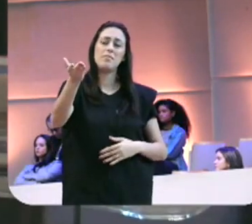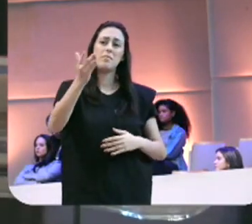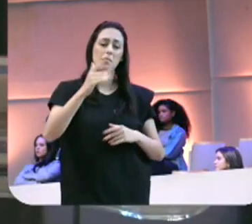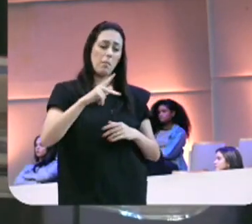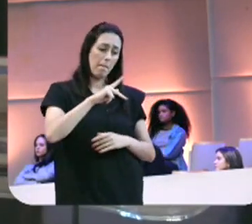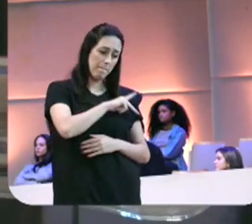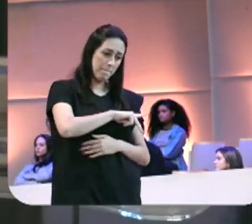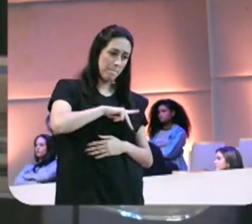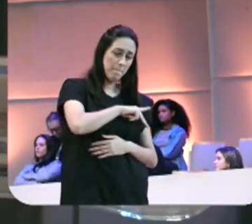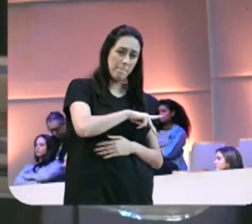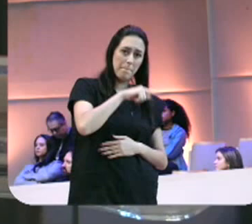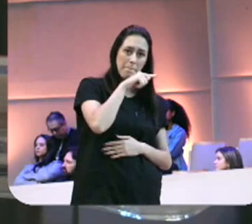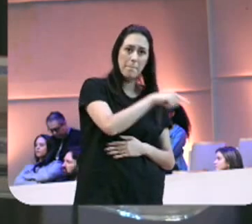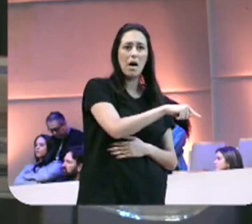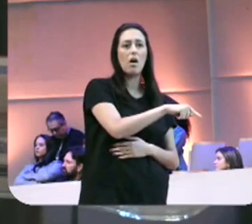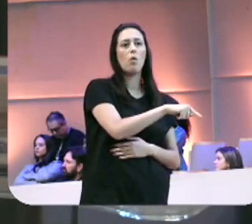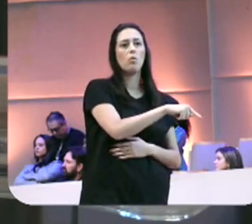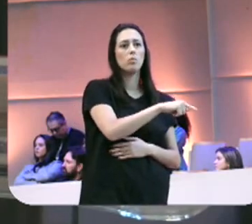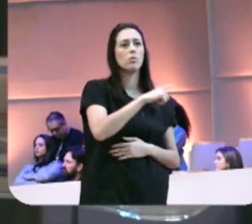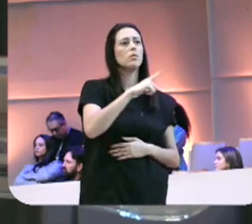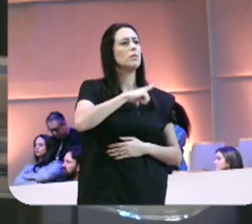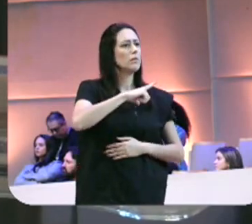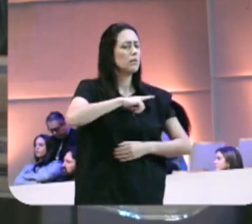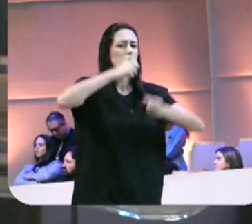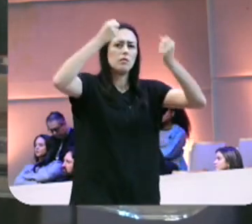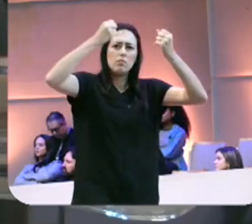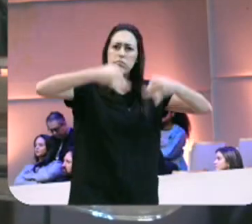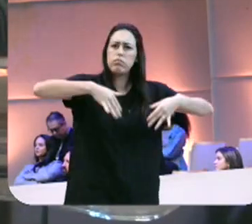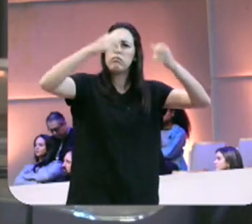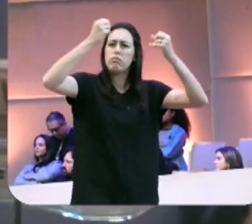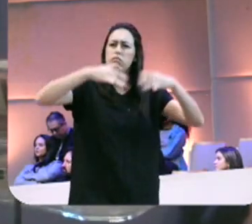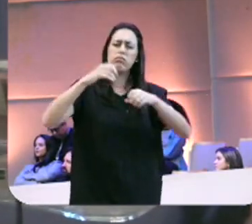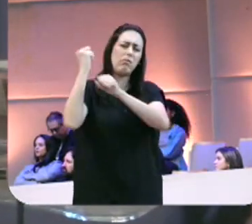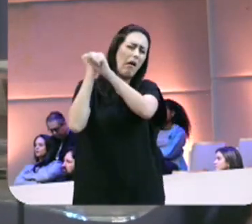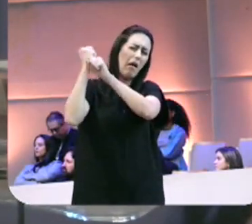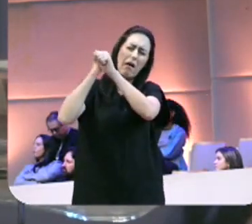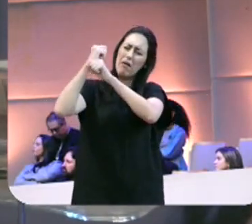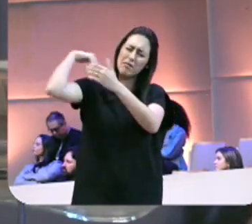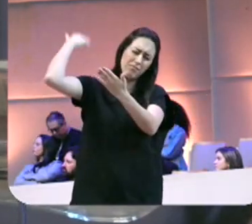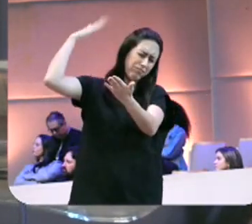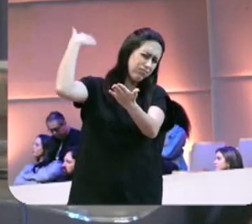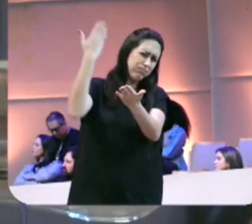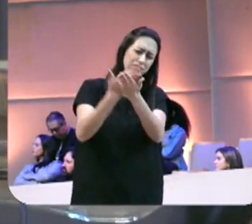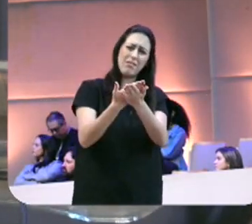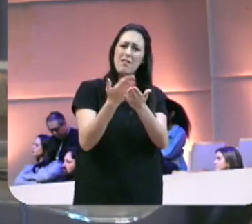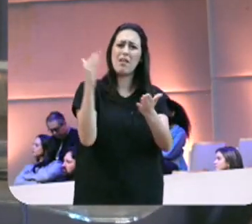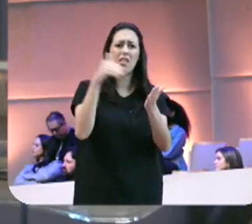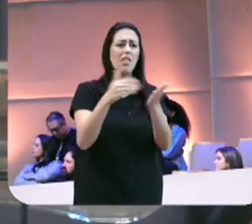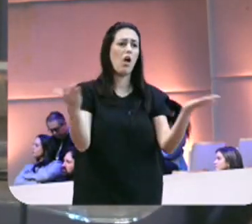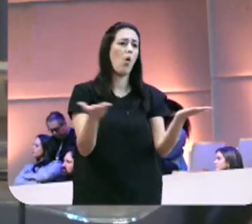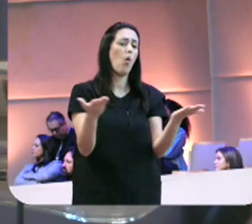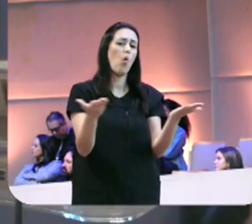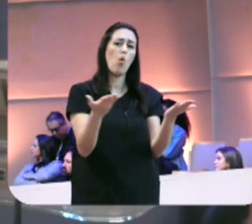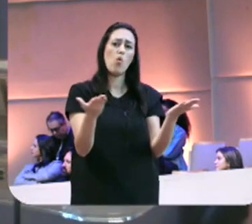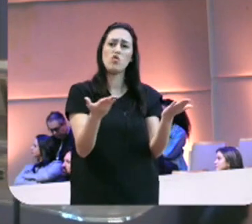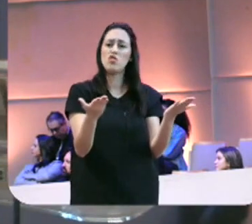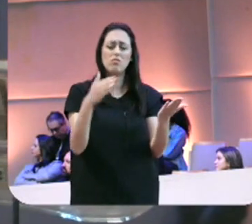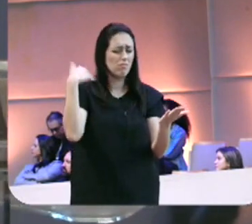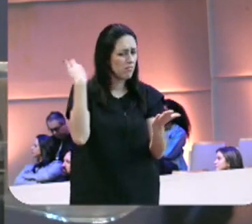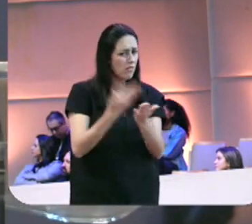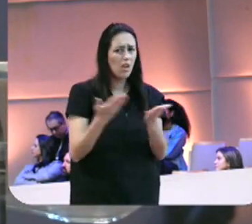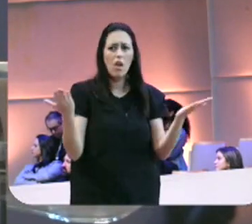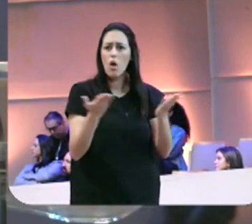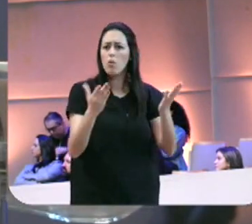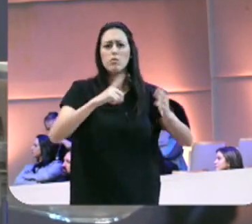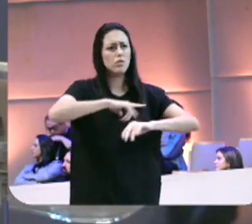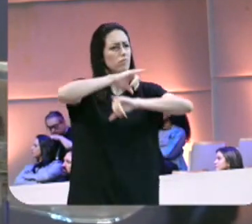apóstolo Paulo, elas ecoam durante os séculos, e elas nos alcançam enquanto os discípulos de Jesus em pleno século 21, e é uma palavra